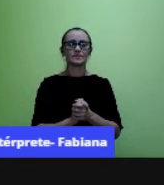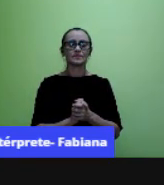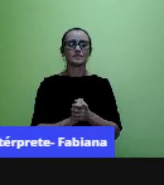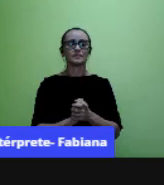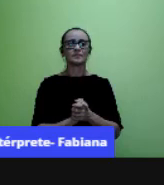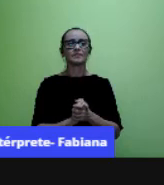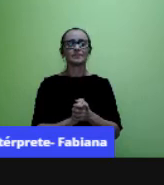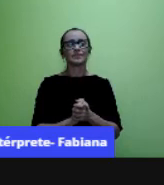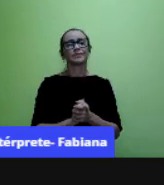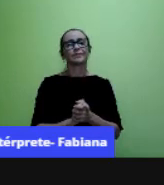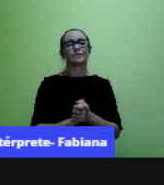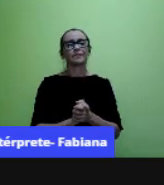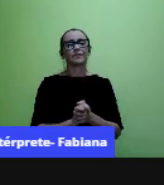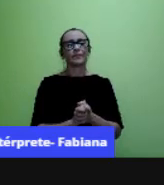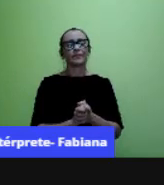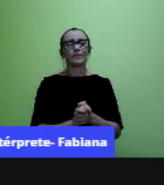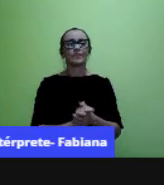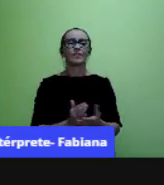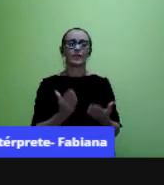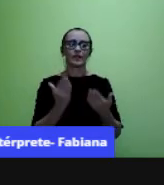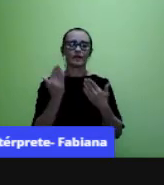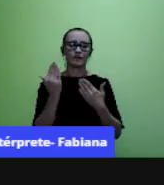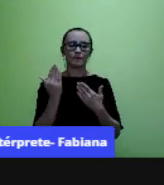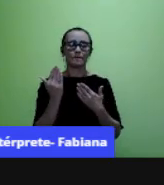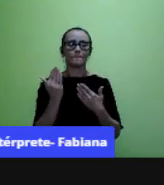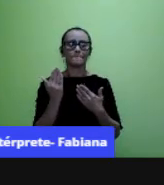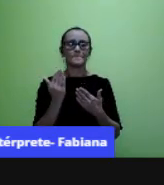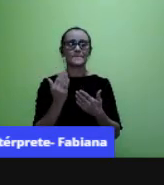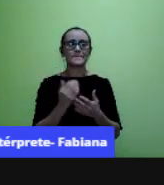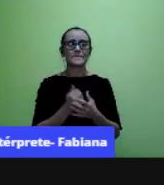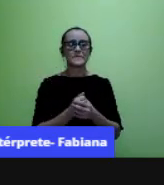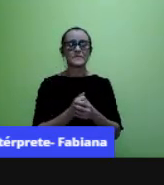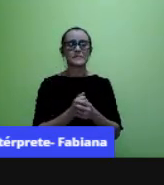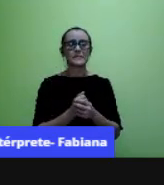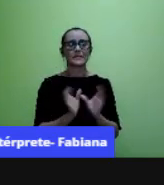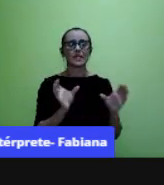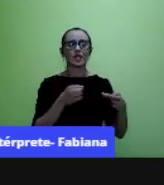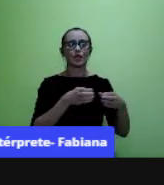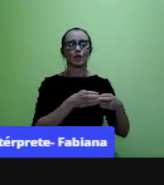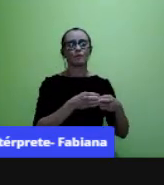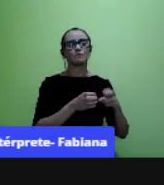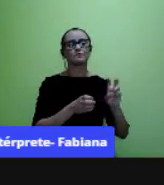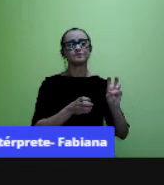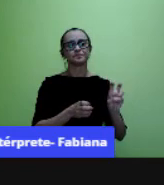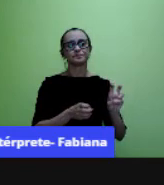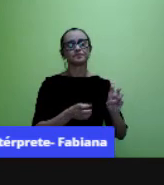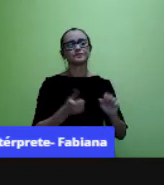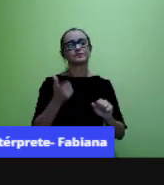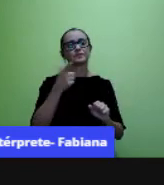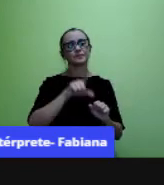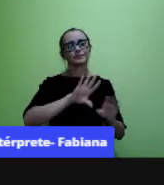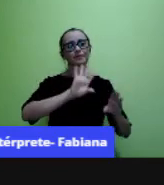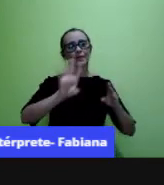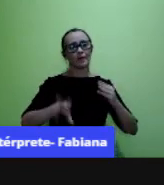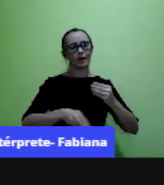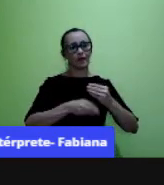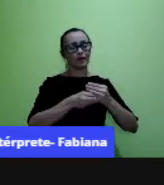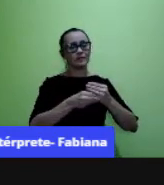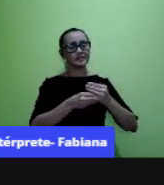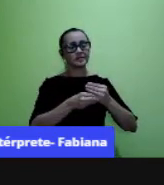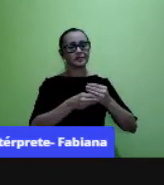E aqui eu trouxe, como o grupo 5, novamente coloca acrescentar mais uma ou